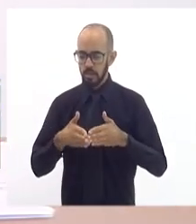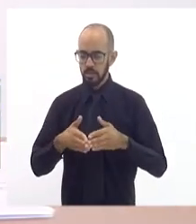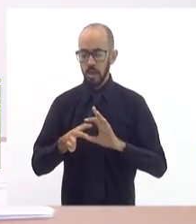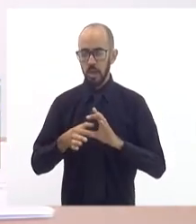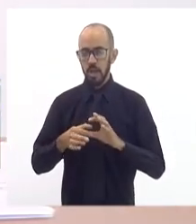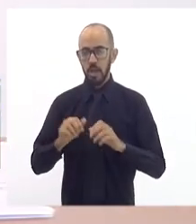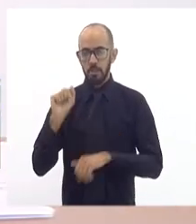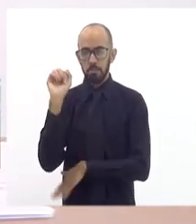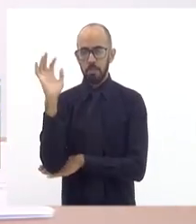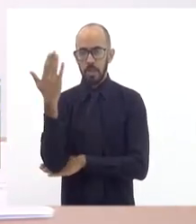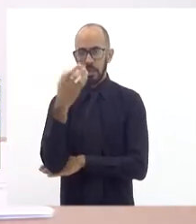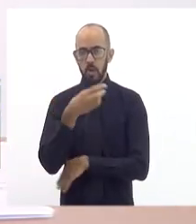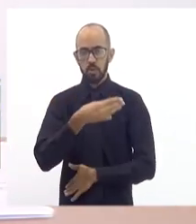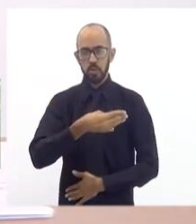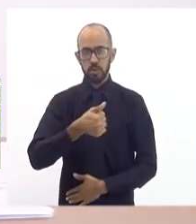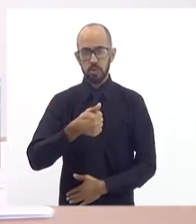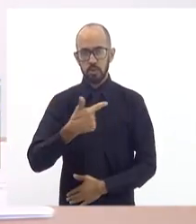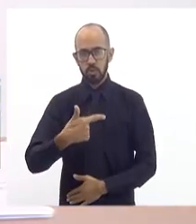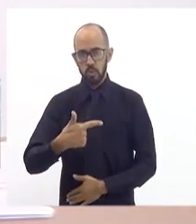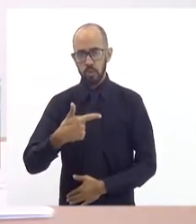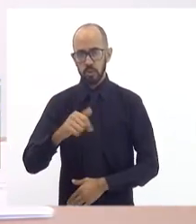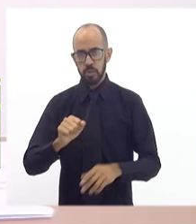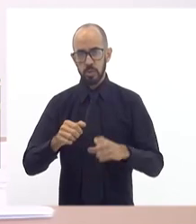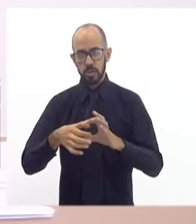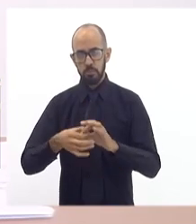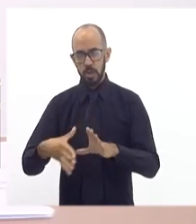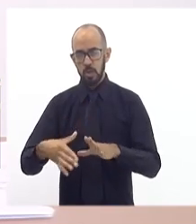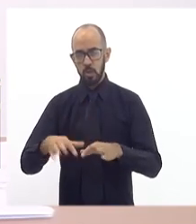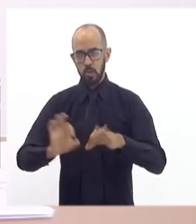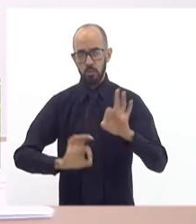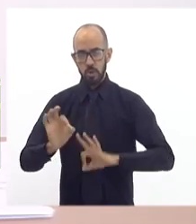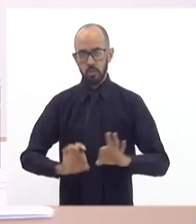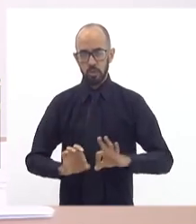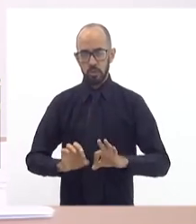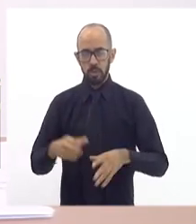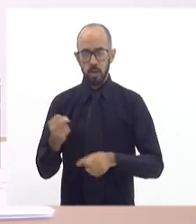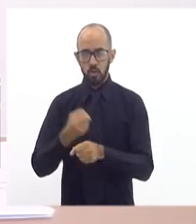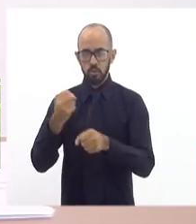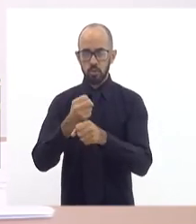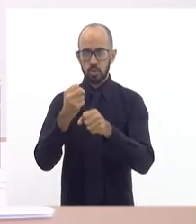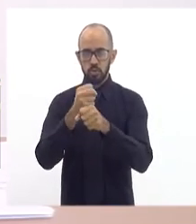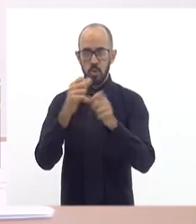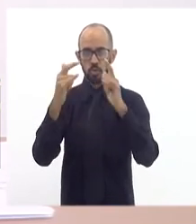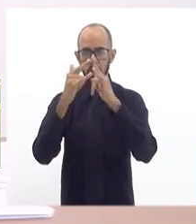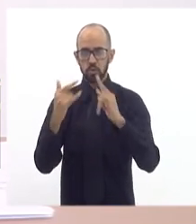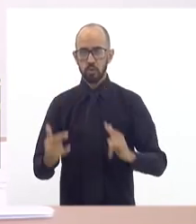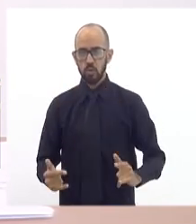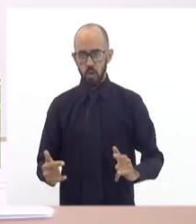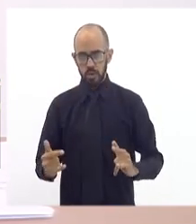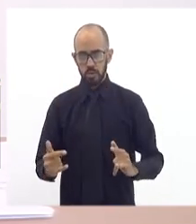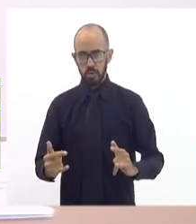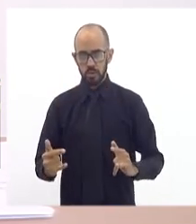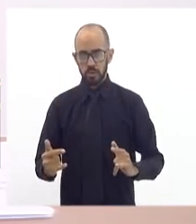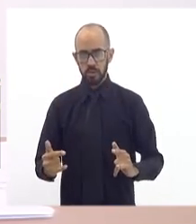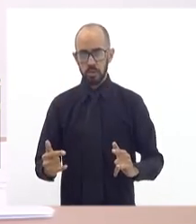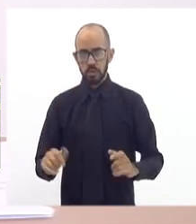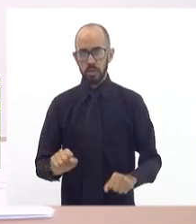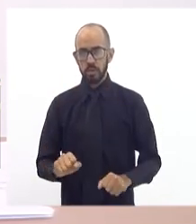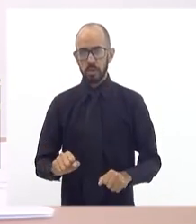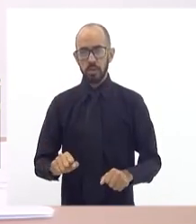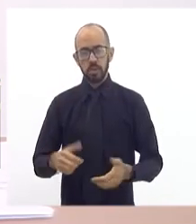integrada número 312 que liberou parte do projeto para a construção das torres de transmissão Tatiana empreendimento